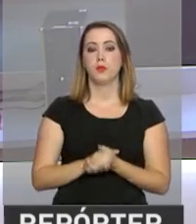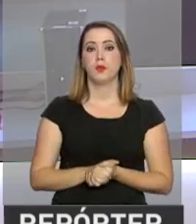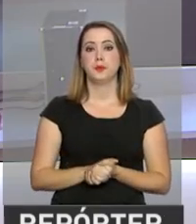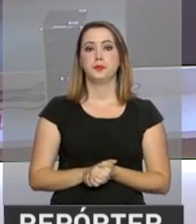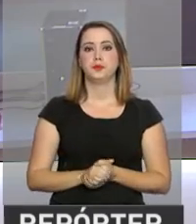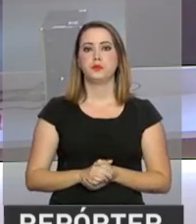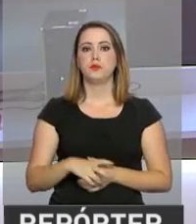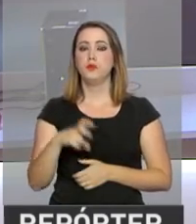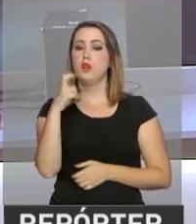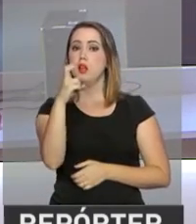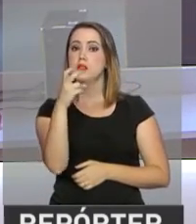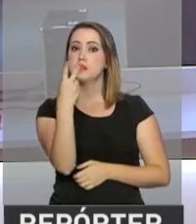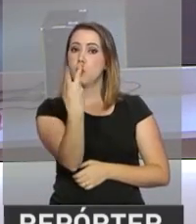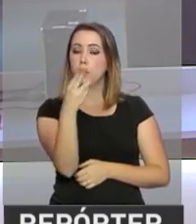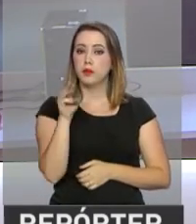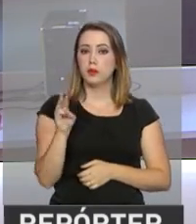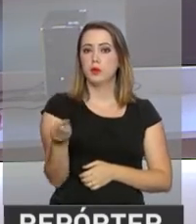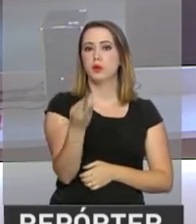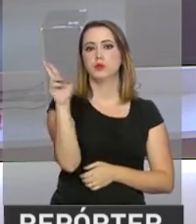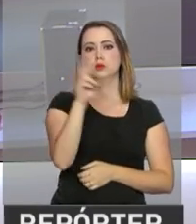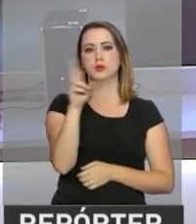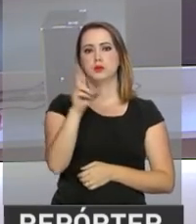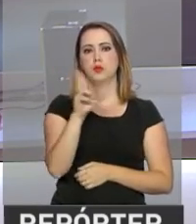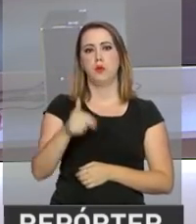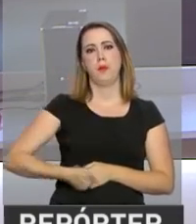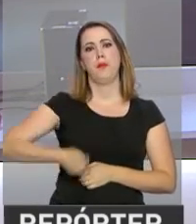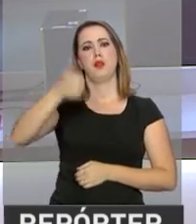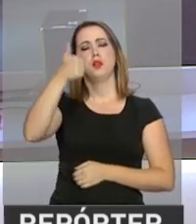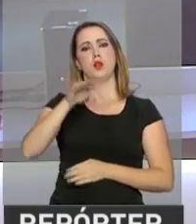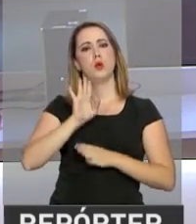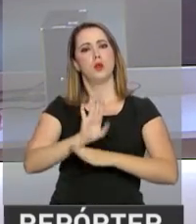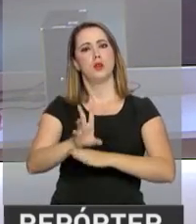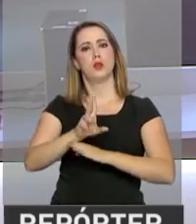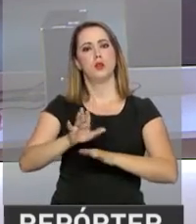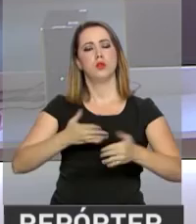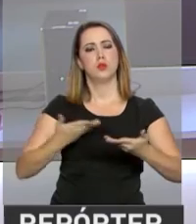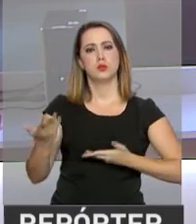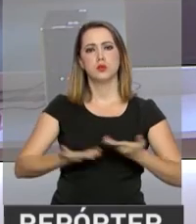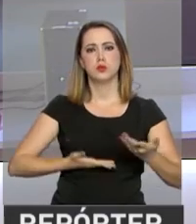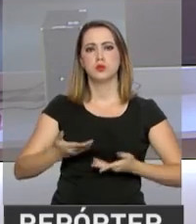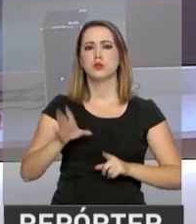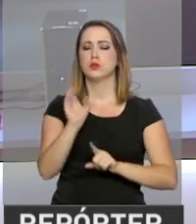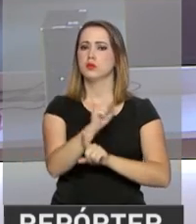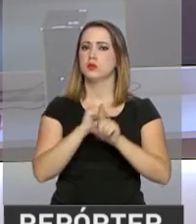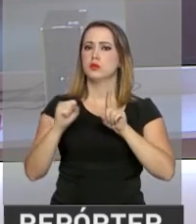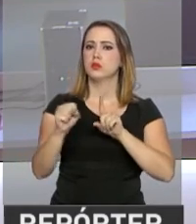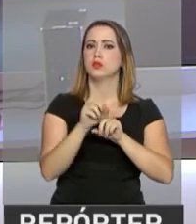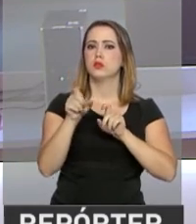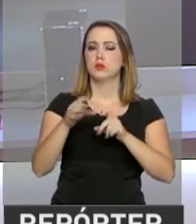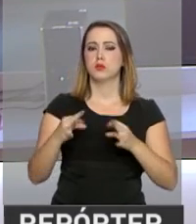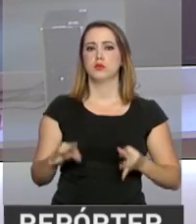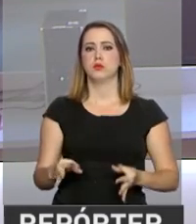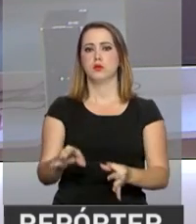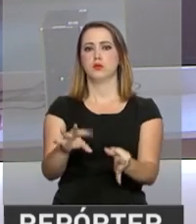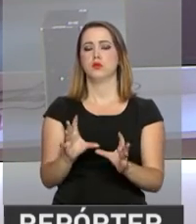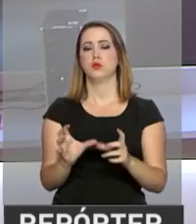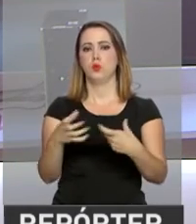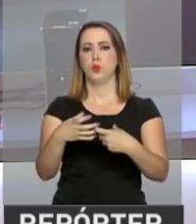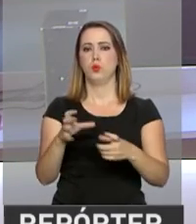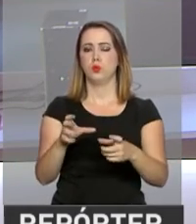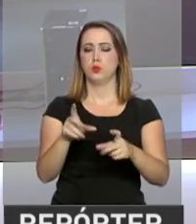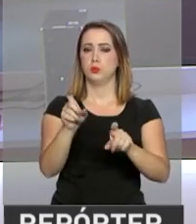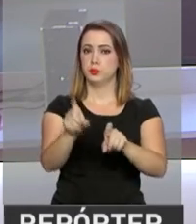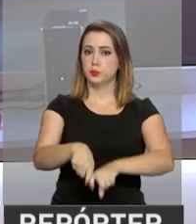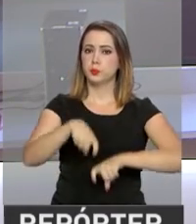E R$ 52 milhões vão reforçar os serviços de assistência técnica e extensão rural nos estados. Vamos ver na reportagem